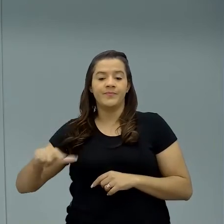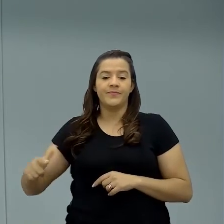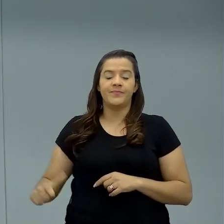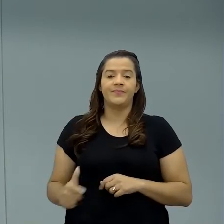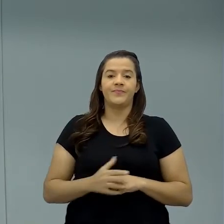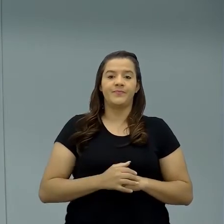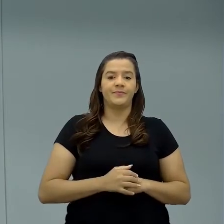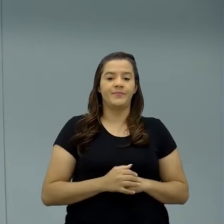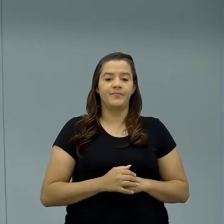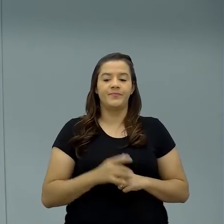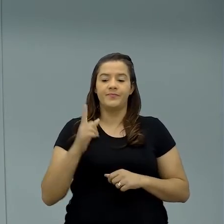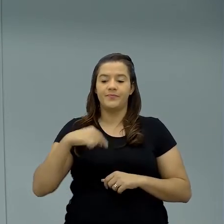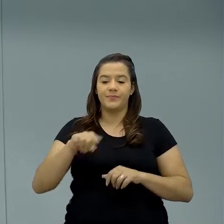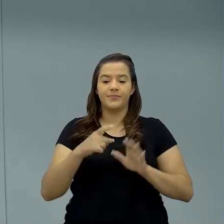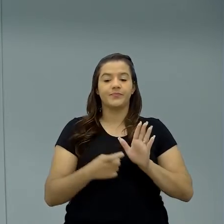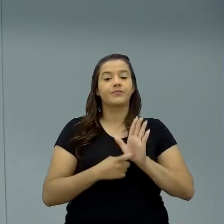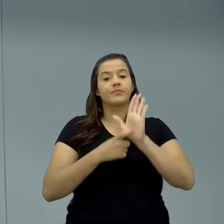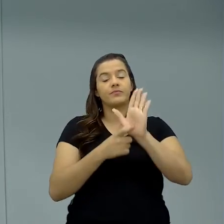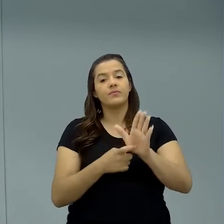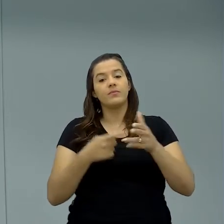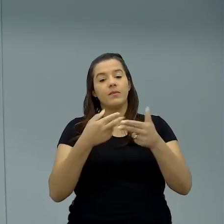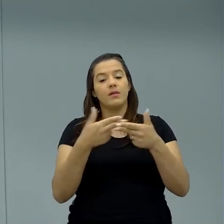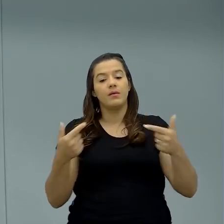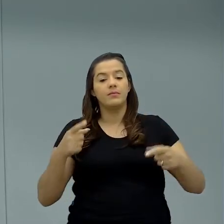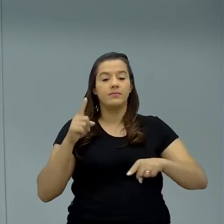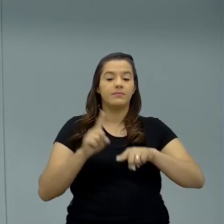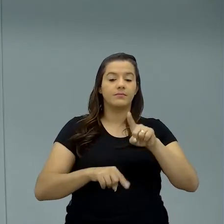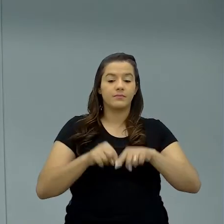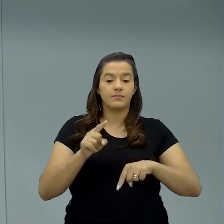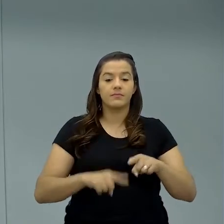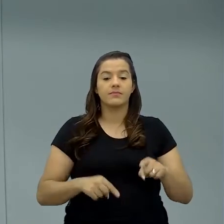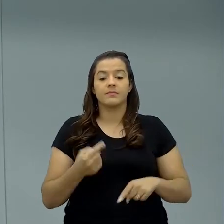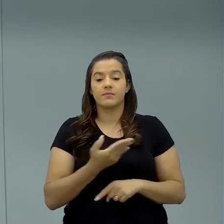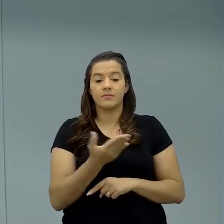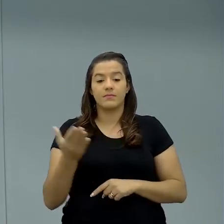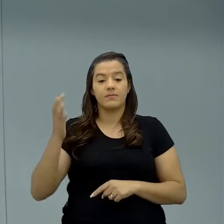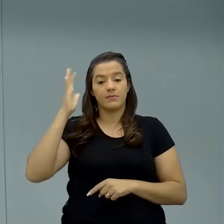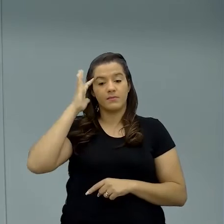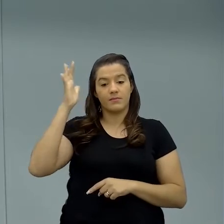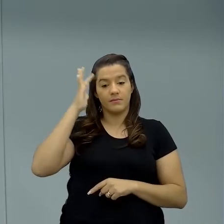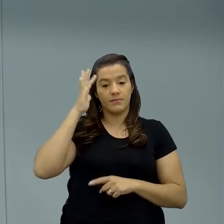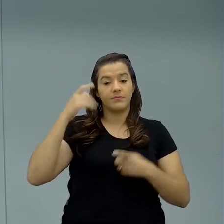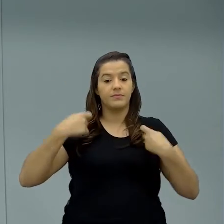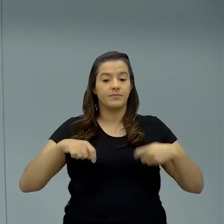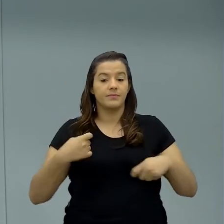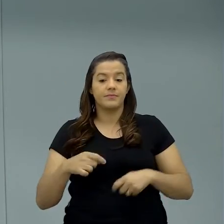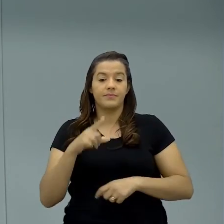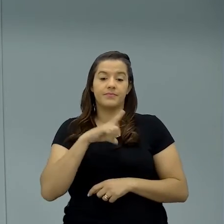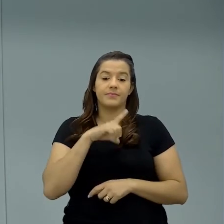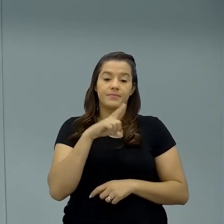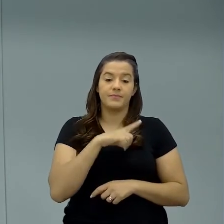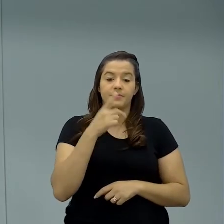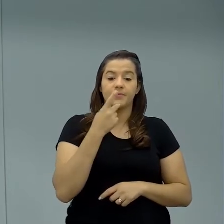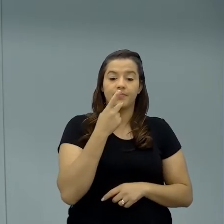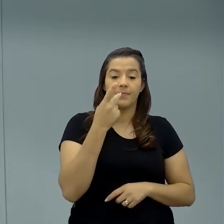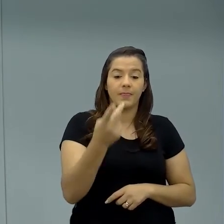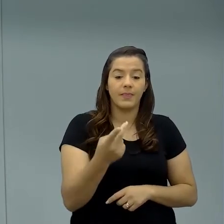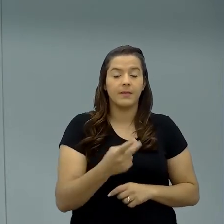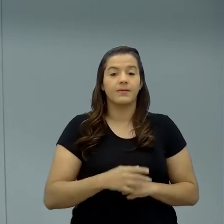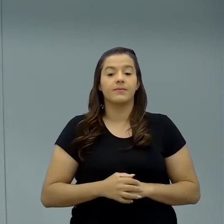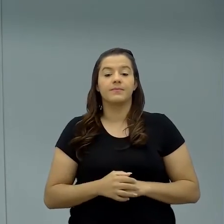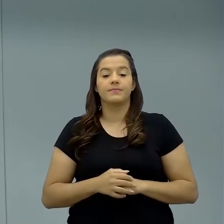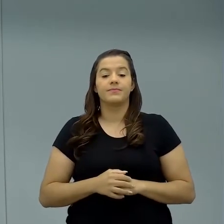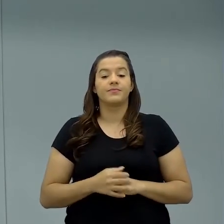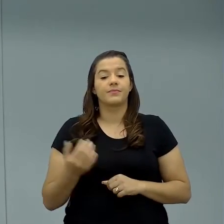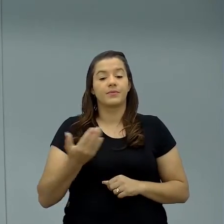Então, eu tenho trazido para vocês elementos assim, porque vocês precisam ter o que falar, né? Para